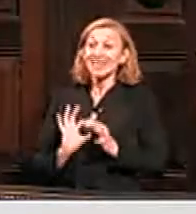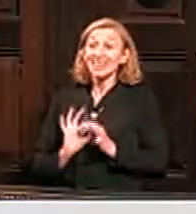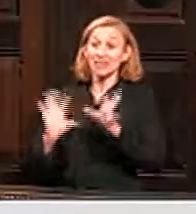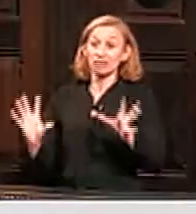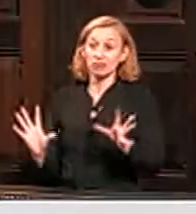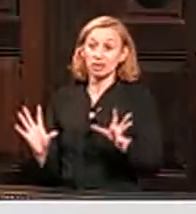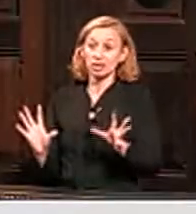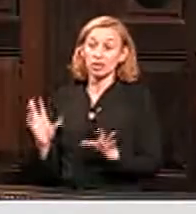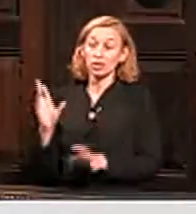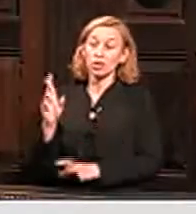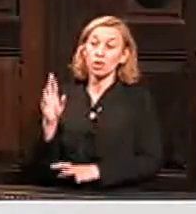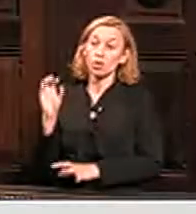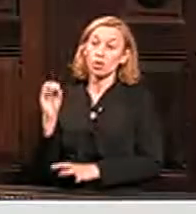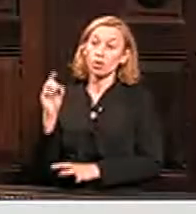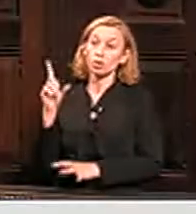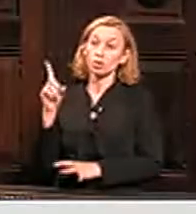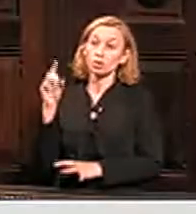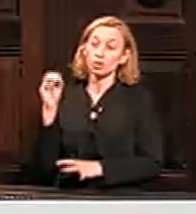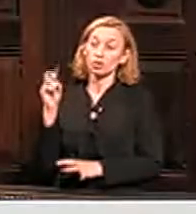rodoviário.